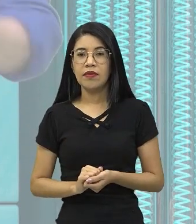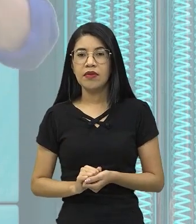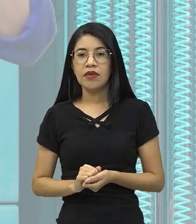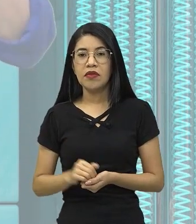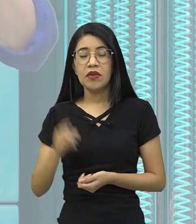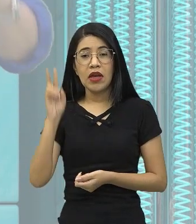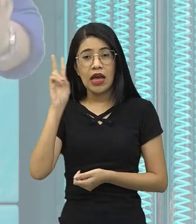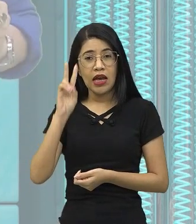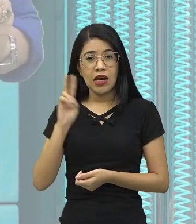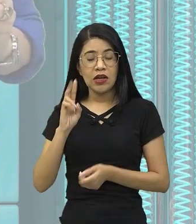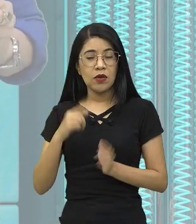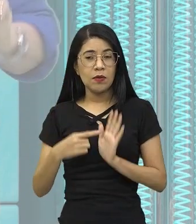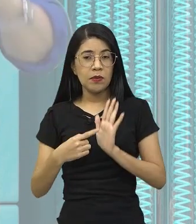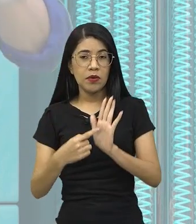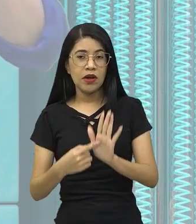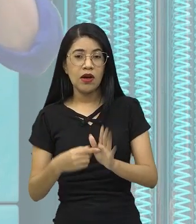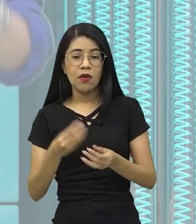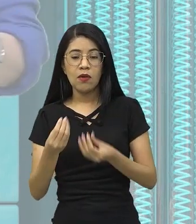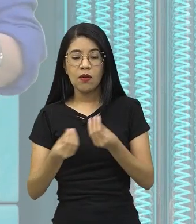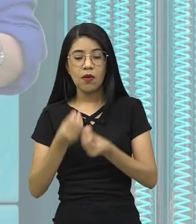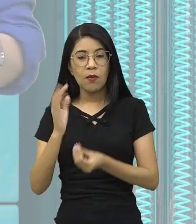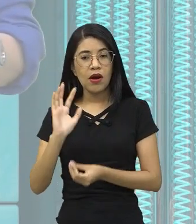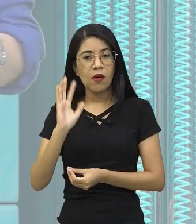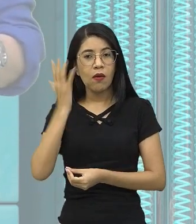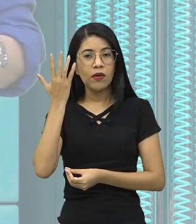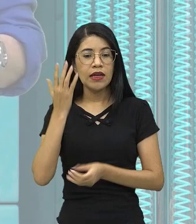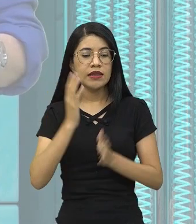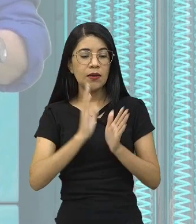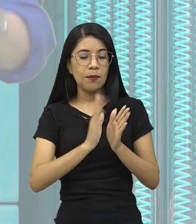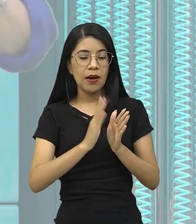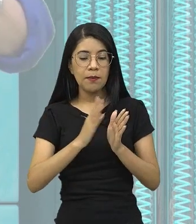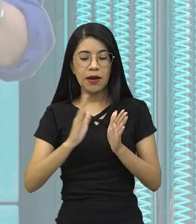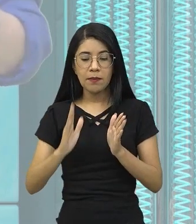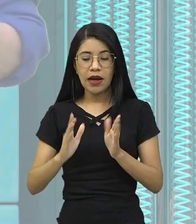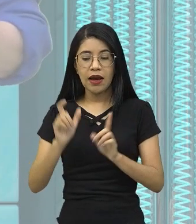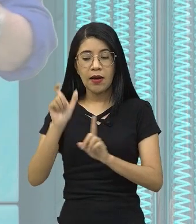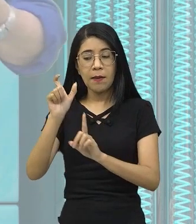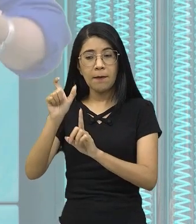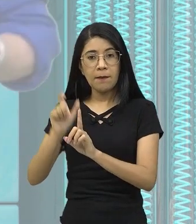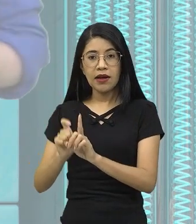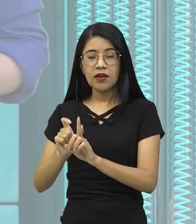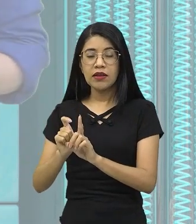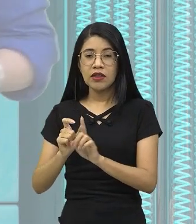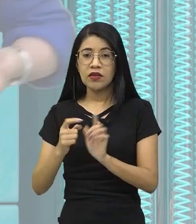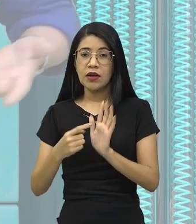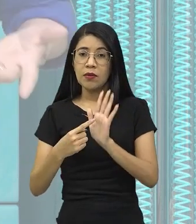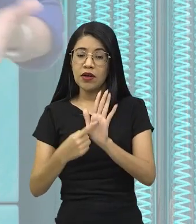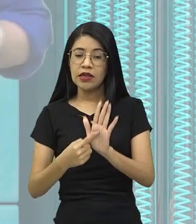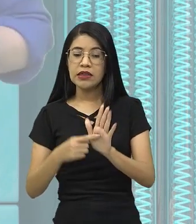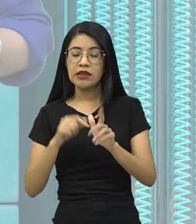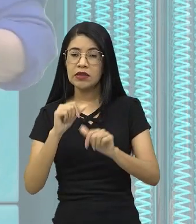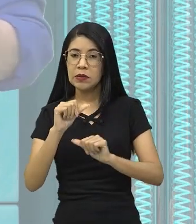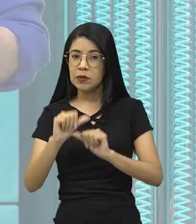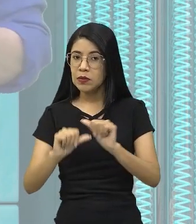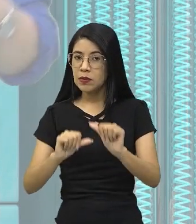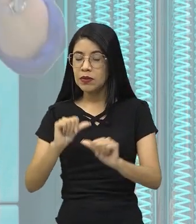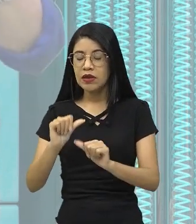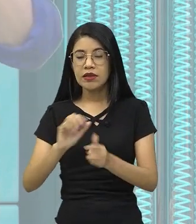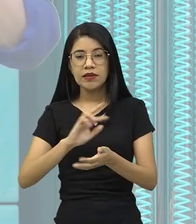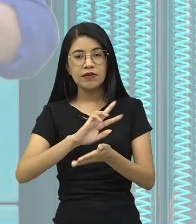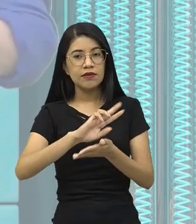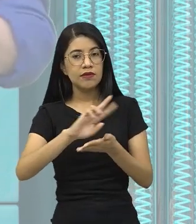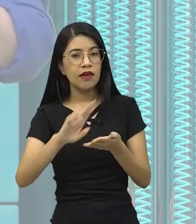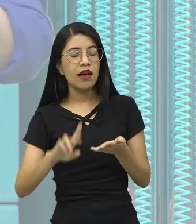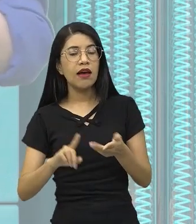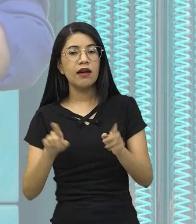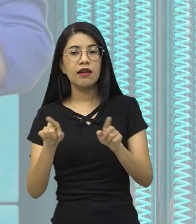contar o que aconteceu com uma personagem, mostrando mudanças, as evoluções, não é? E